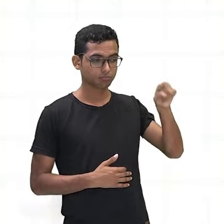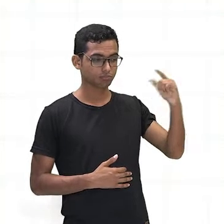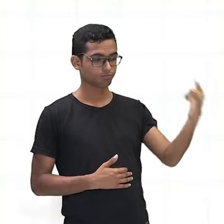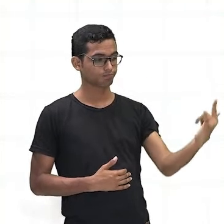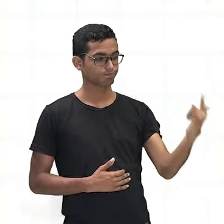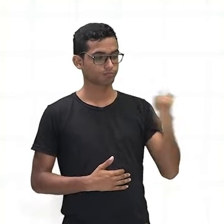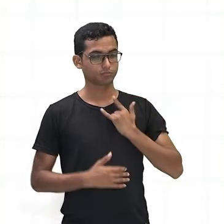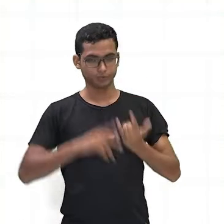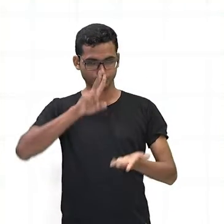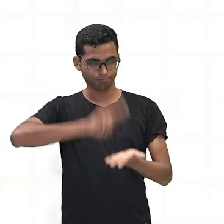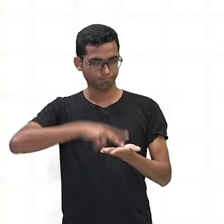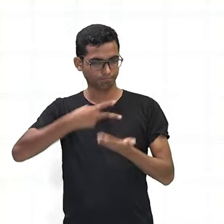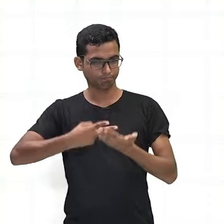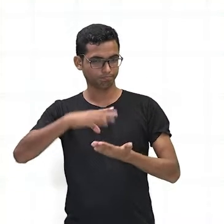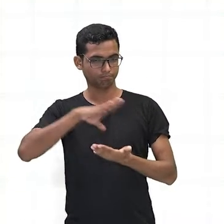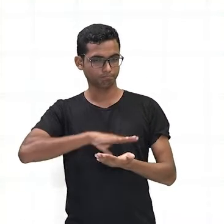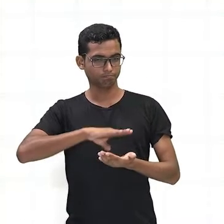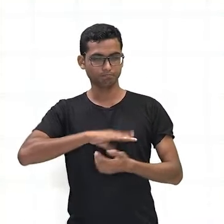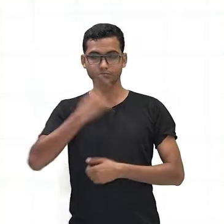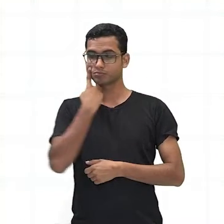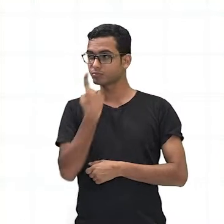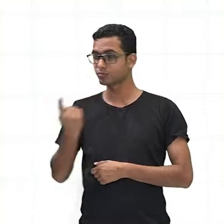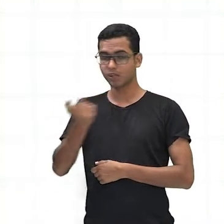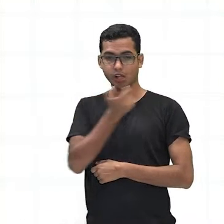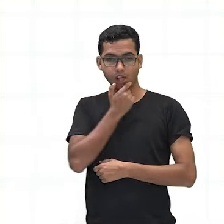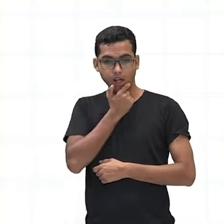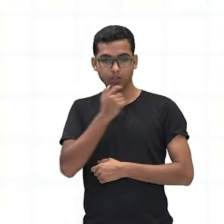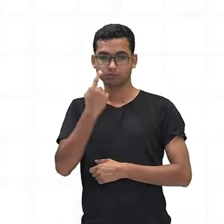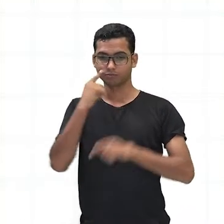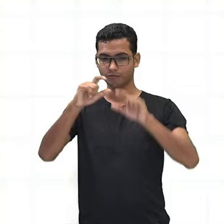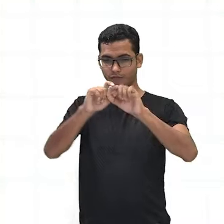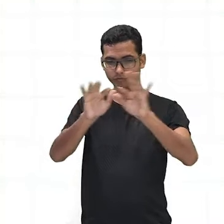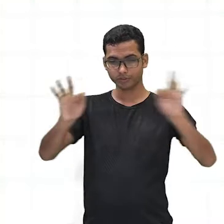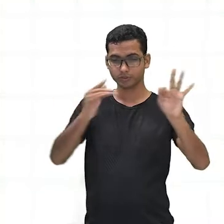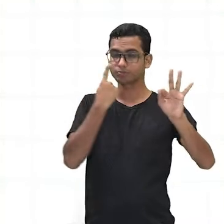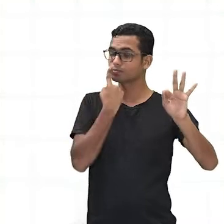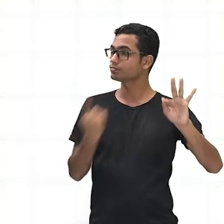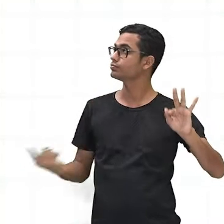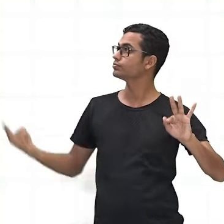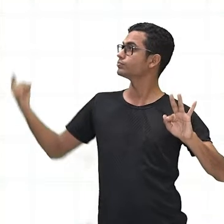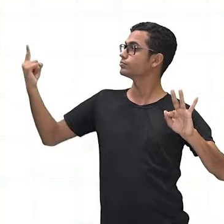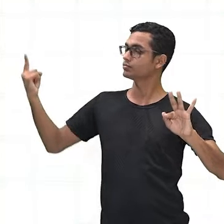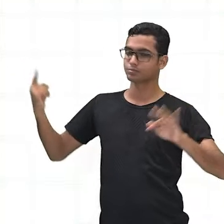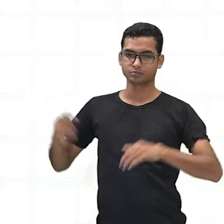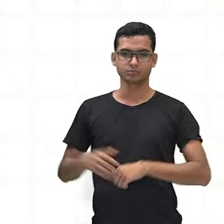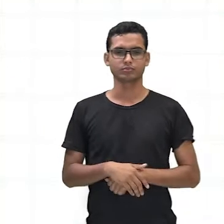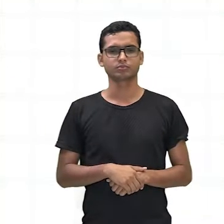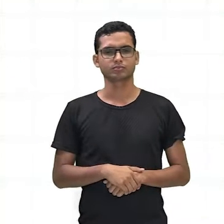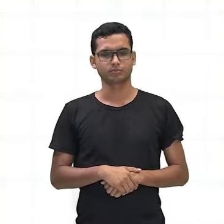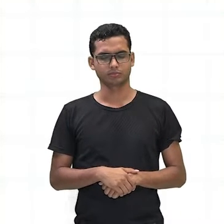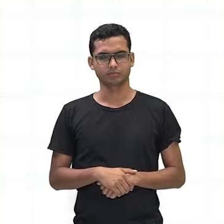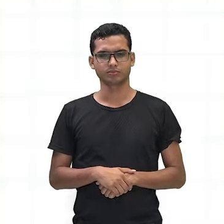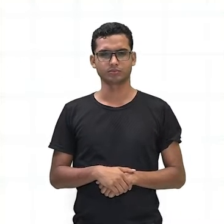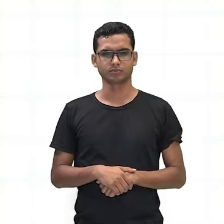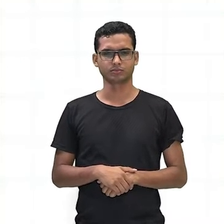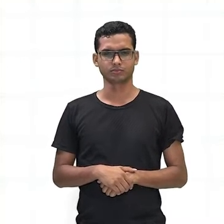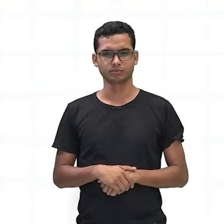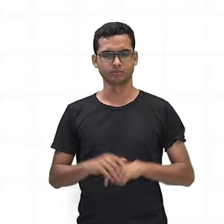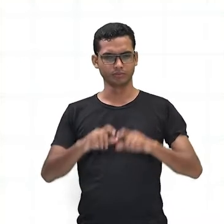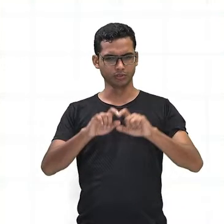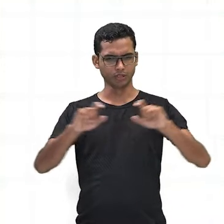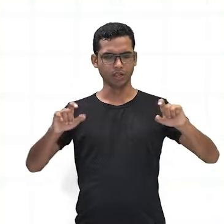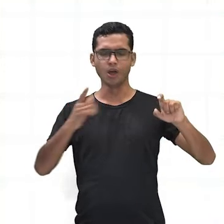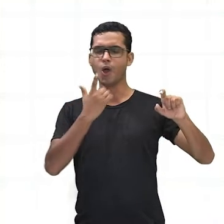como se eu estivesse falando que uma outra pessoa está me amando, ok? Então, a ideia é quem? Que ela me